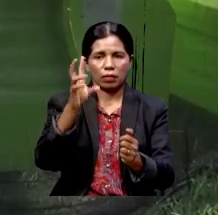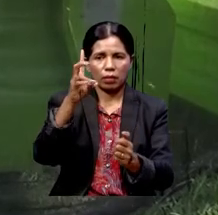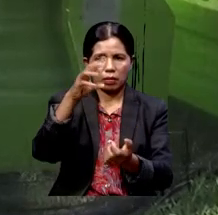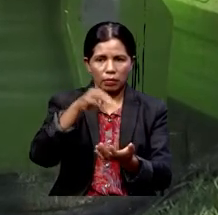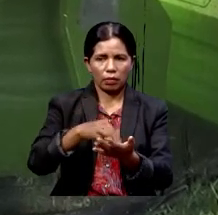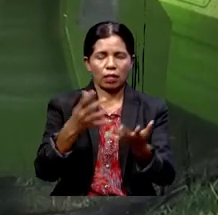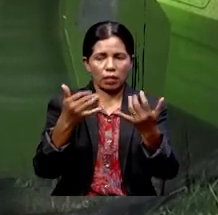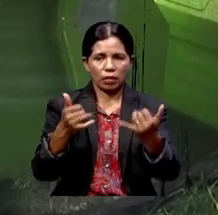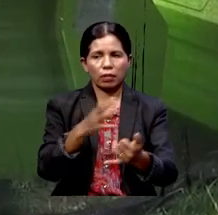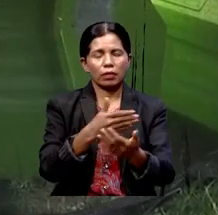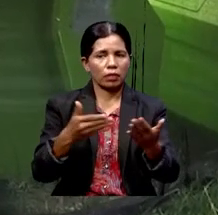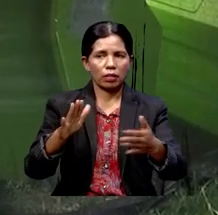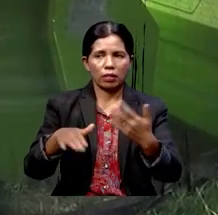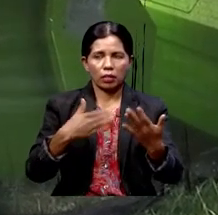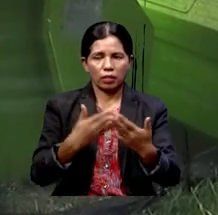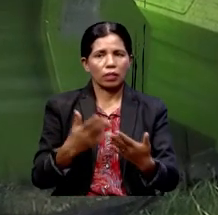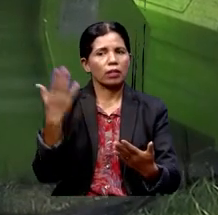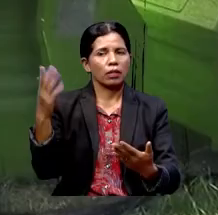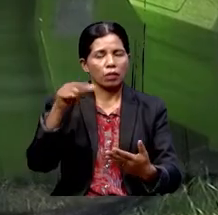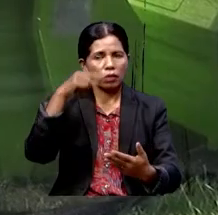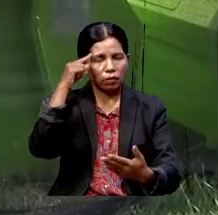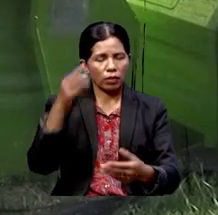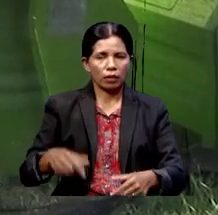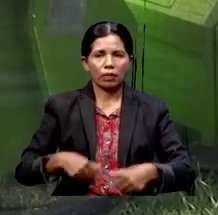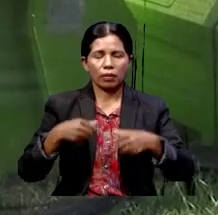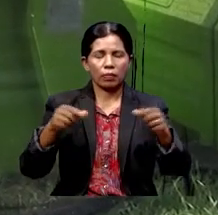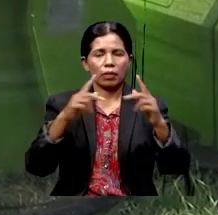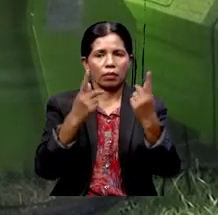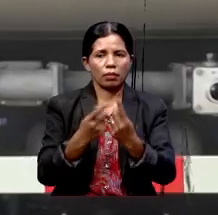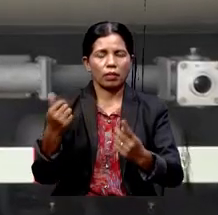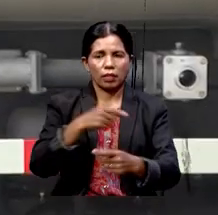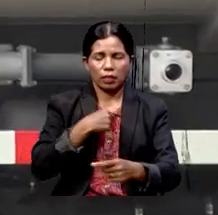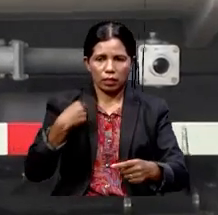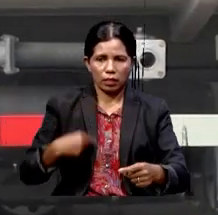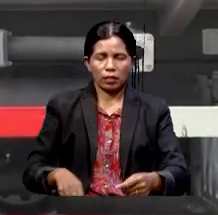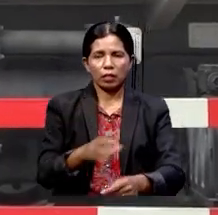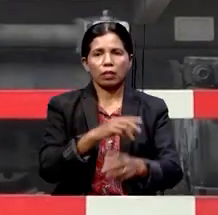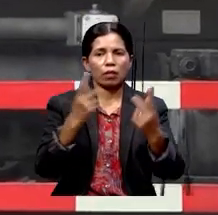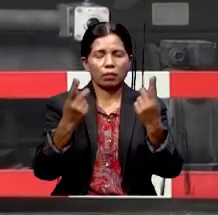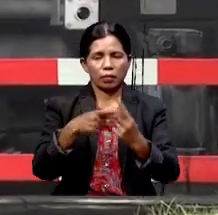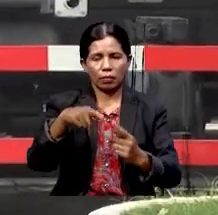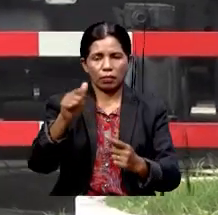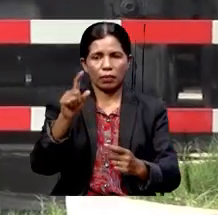no daudão nem equipamento sirakne, governo entrega uma empresa Sina Herbor, no empresa Pax,